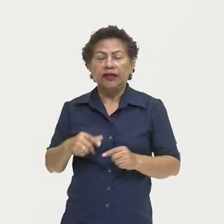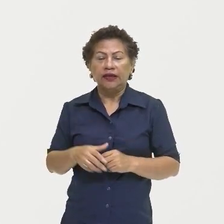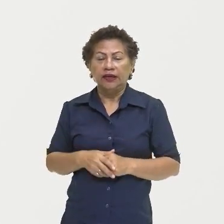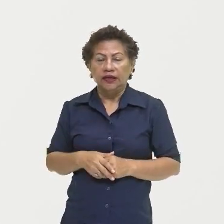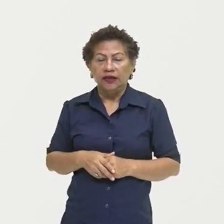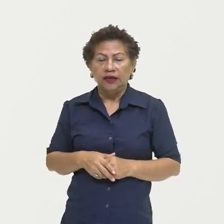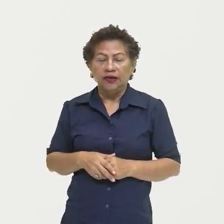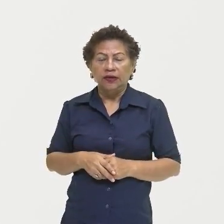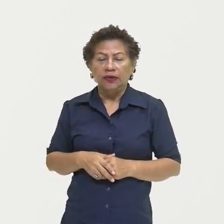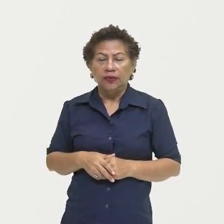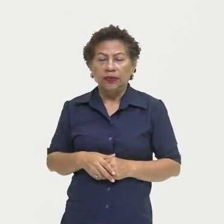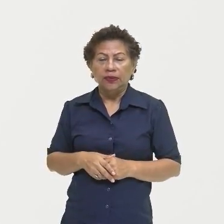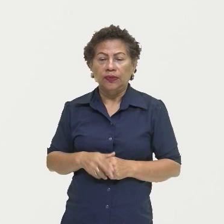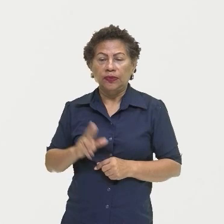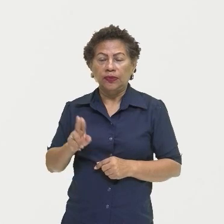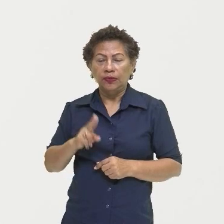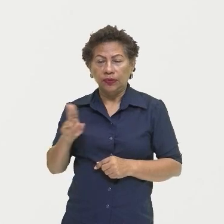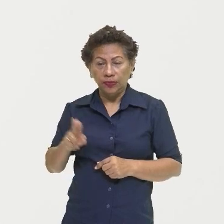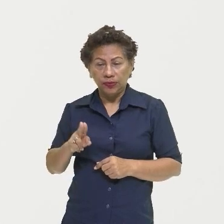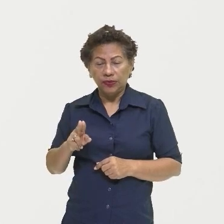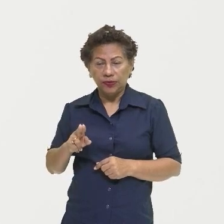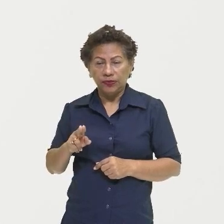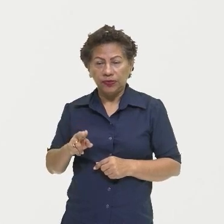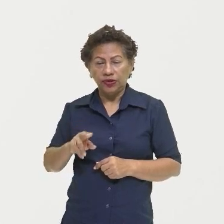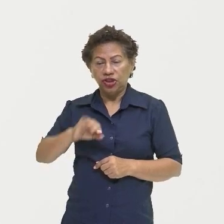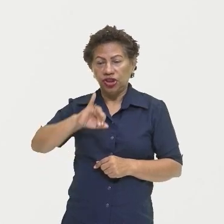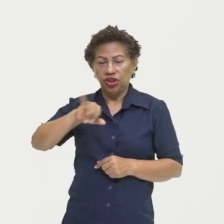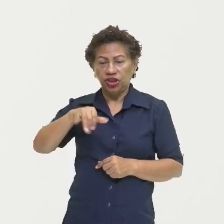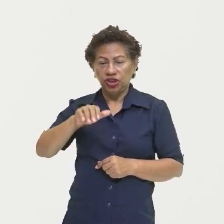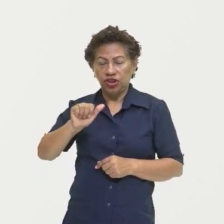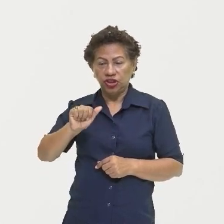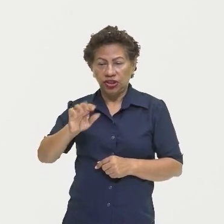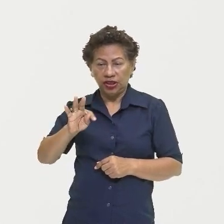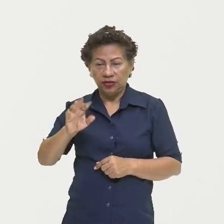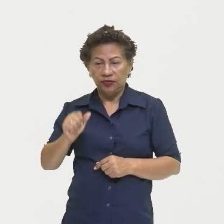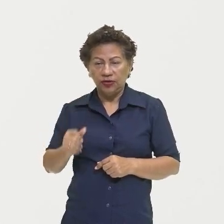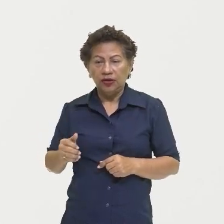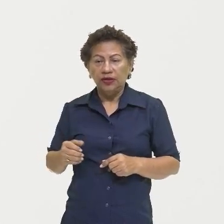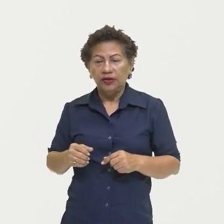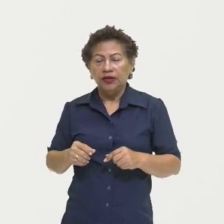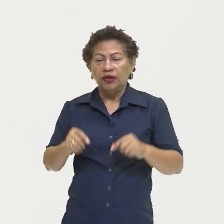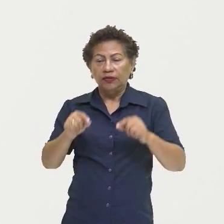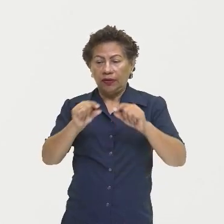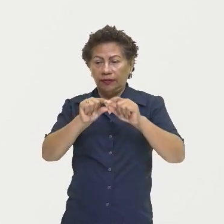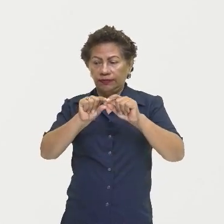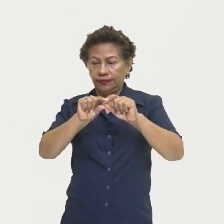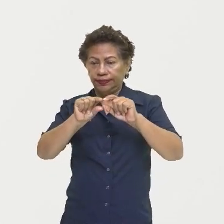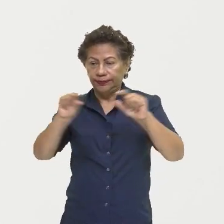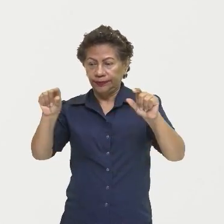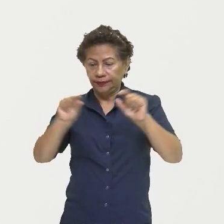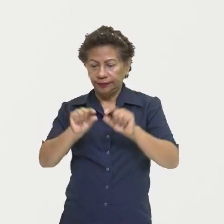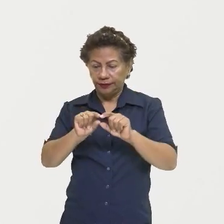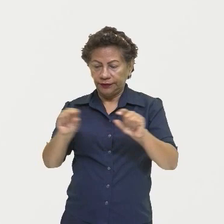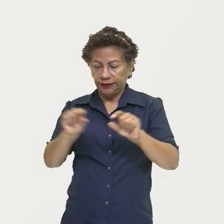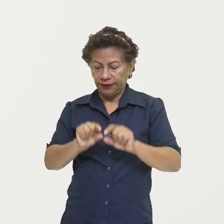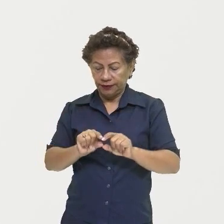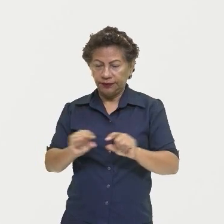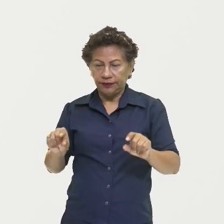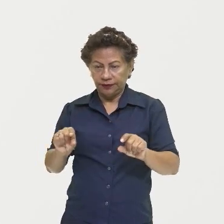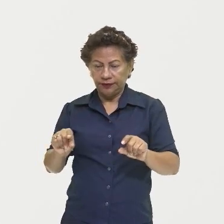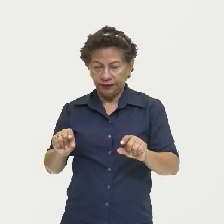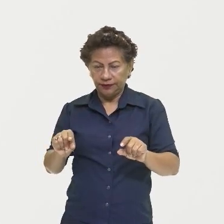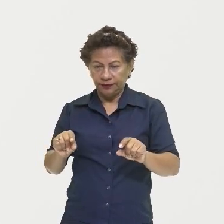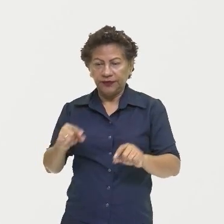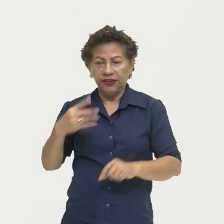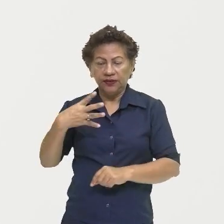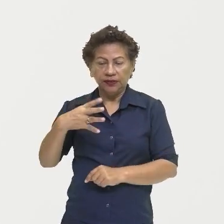diminuiu mais, né? E a velocidade a gente tem de 480 a 640 km por